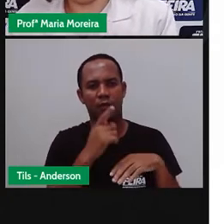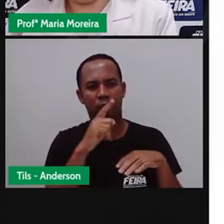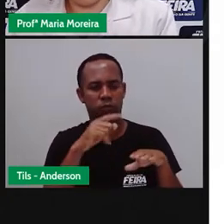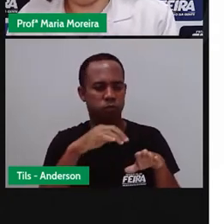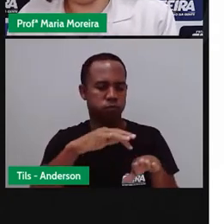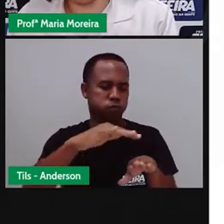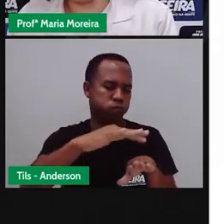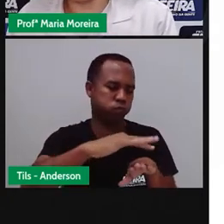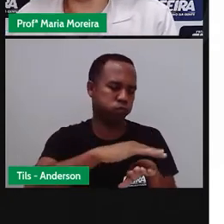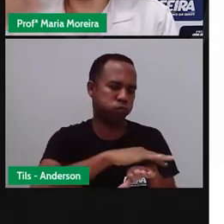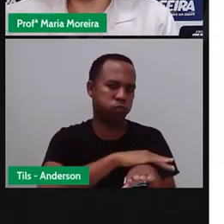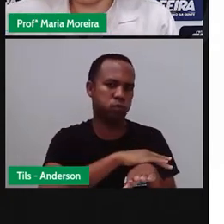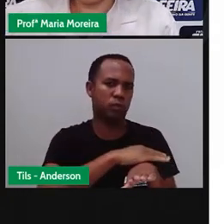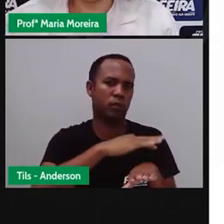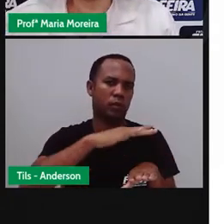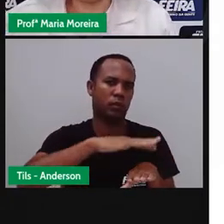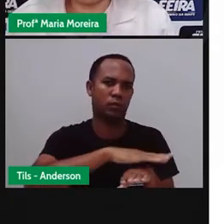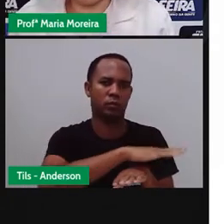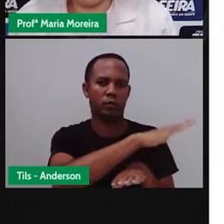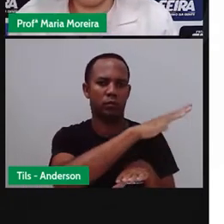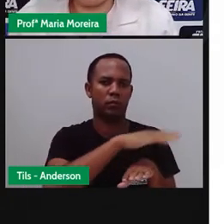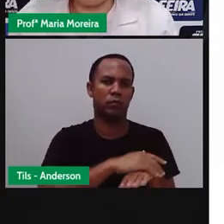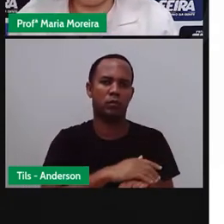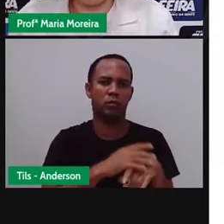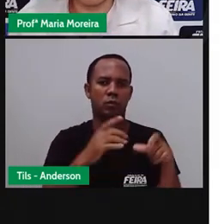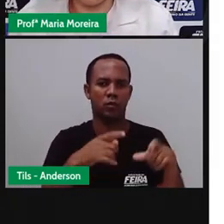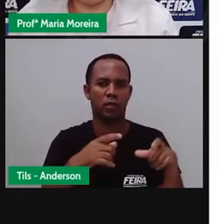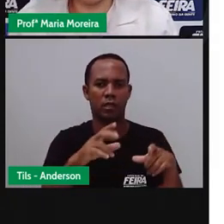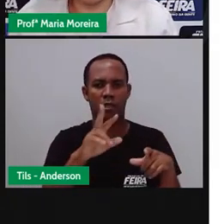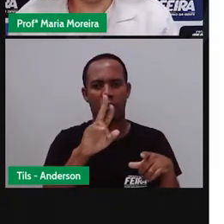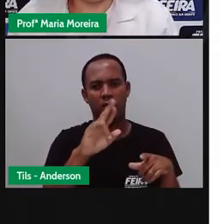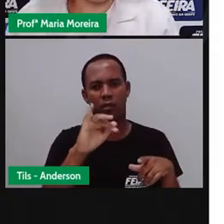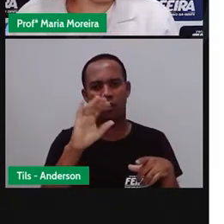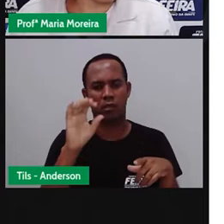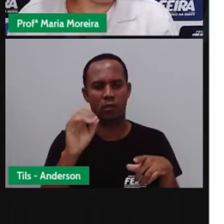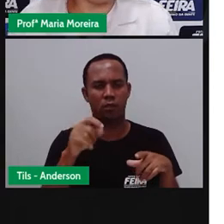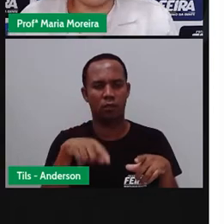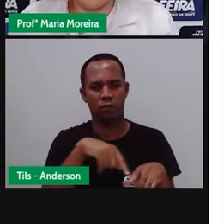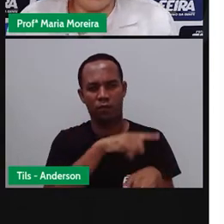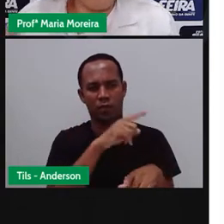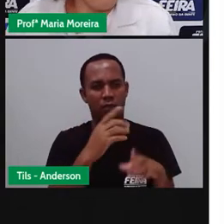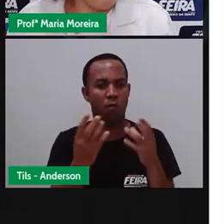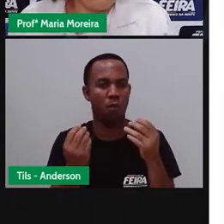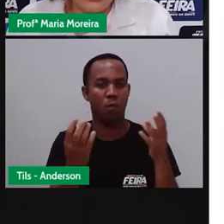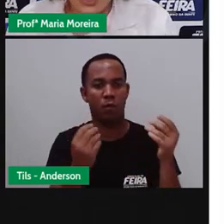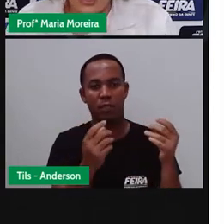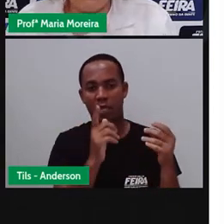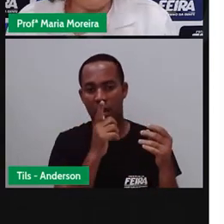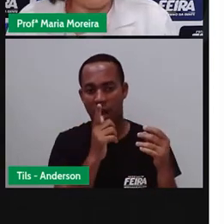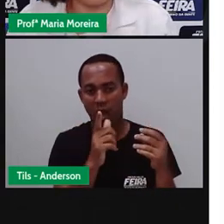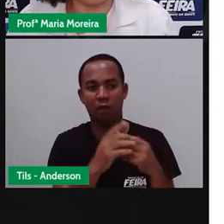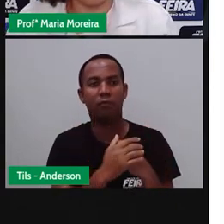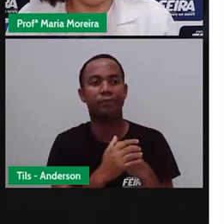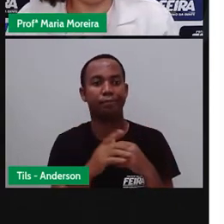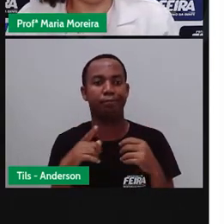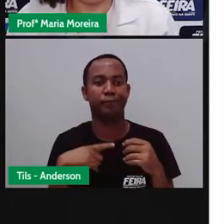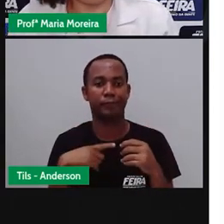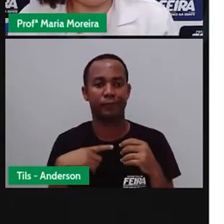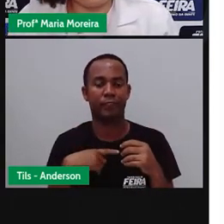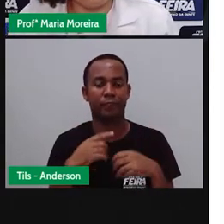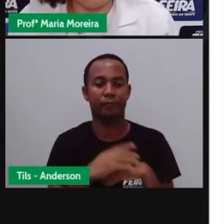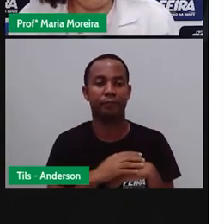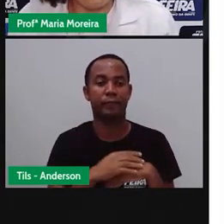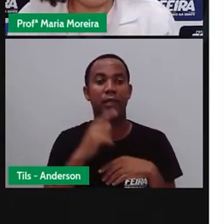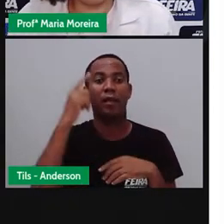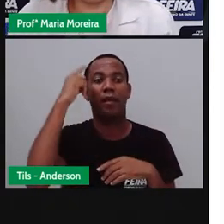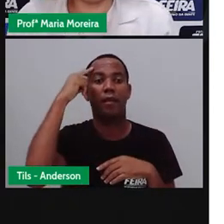água pluvial, que é a água da chuva, e vai dar nesse riacho. É isso? E aí é muita água mesmo. Então